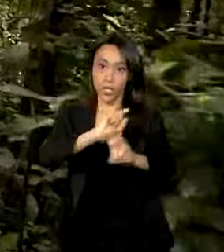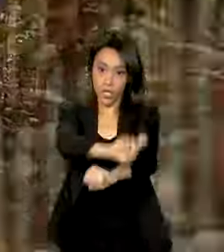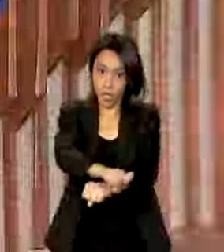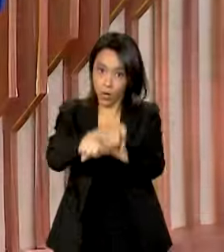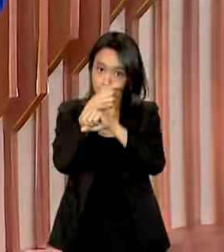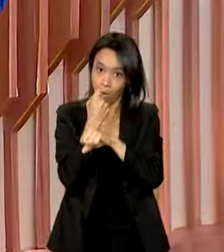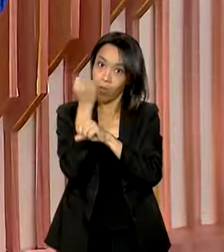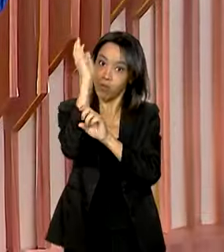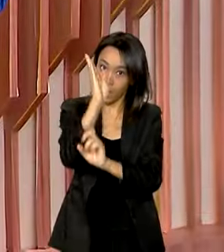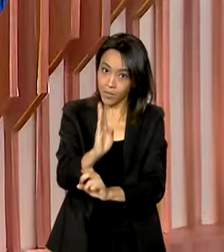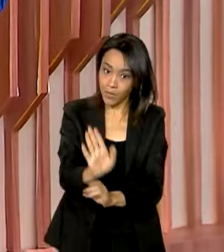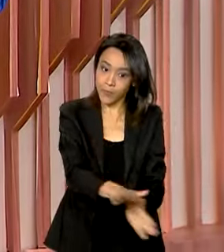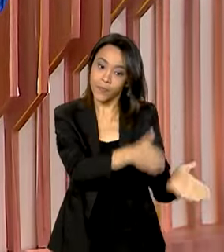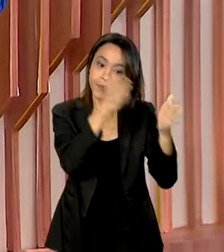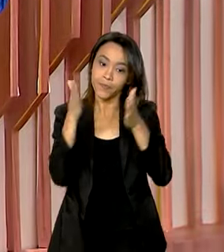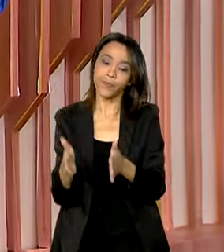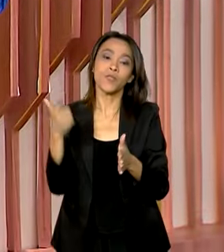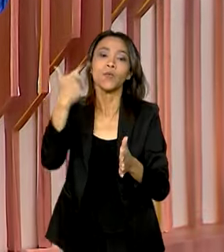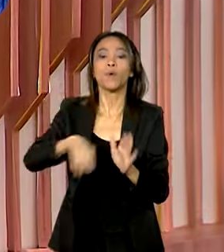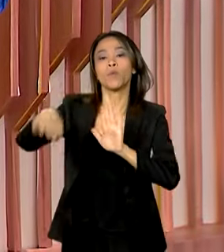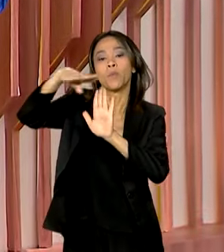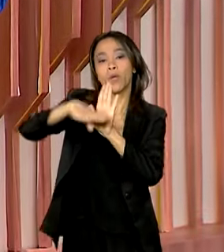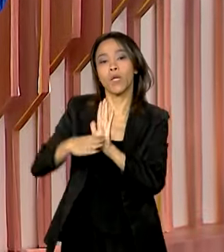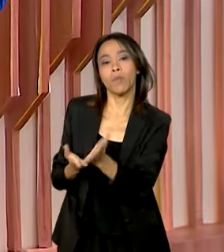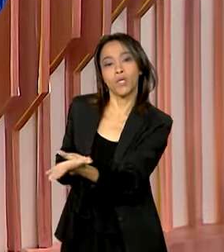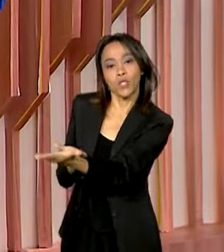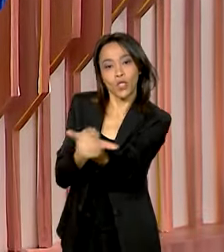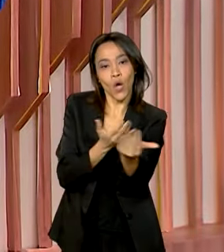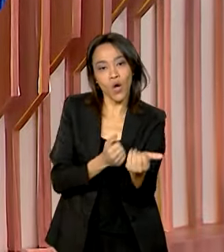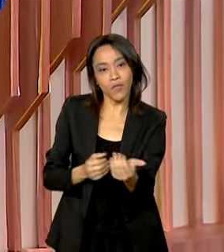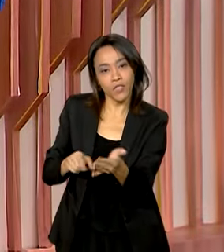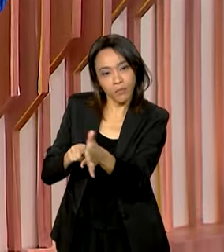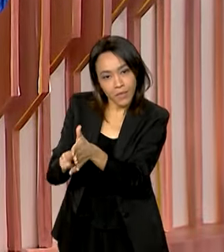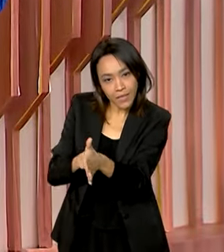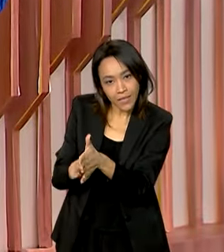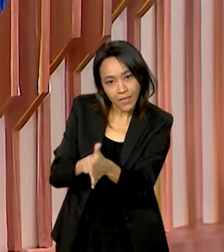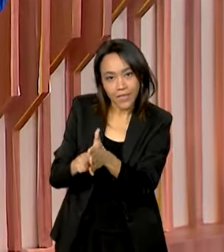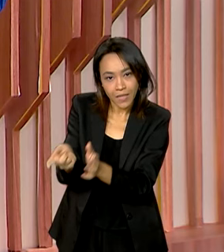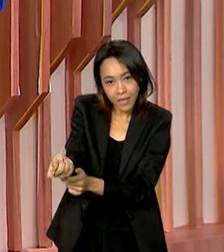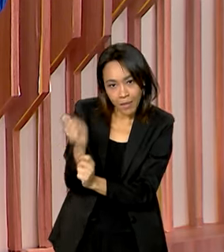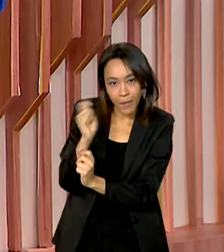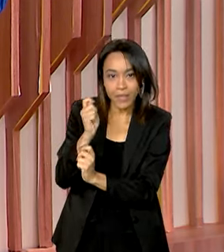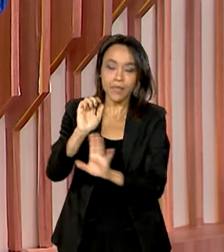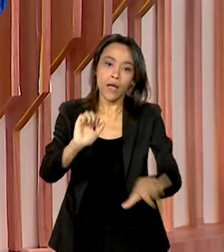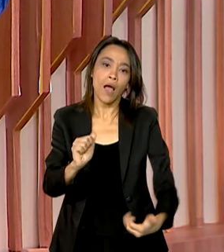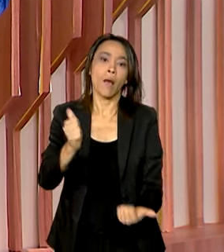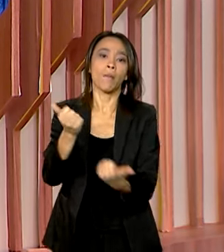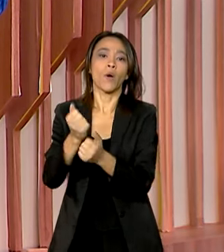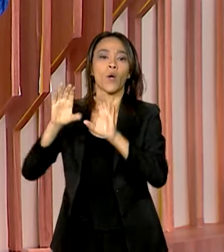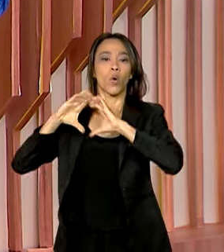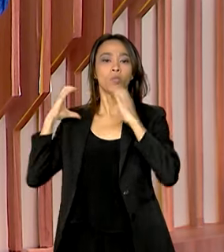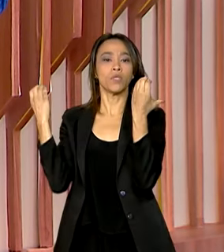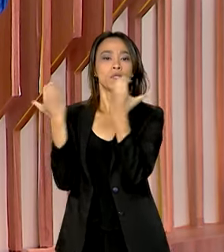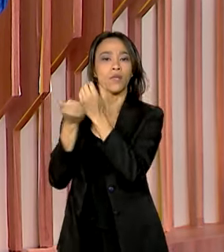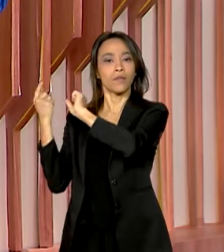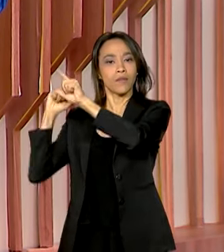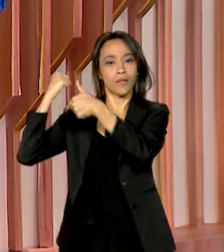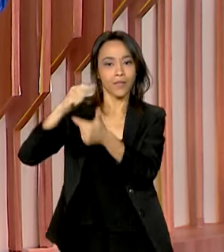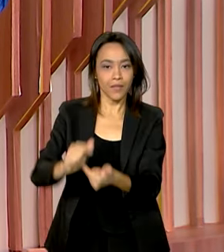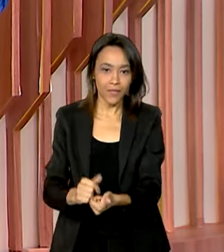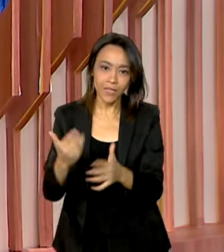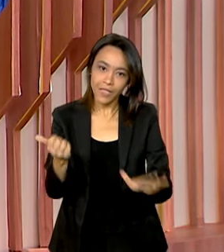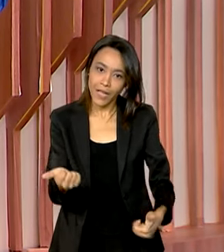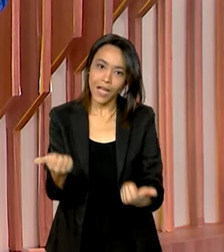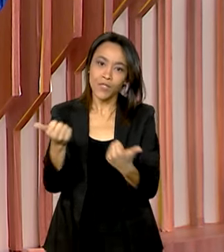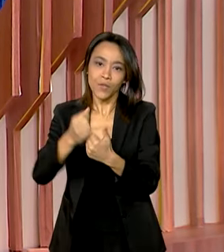Brasil. E o programa Jovem Cientista da Pesca Artesanal fortalece comunidades tradicionais e ajuda a combater